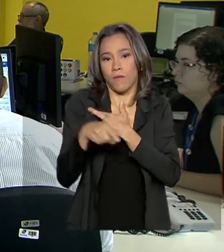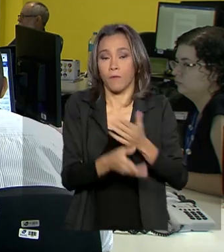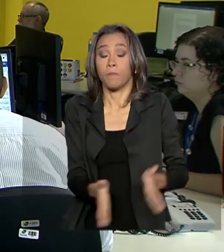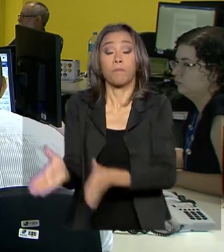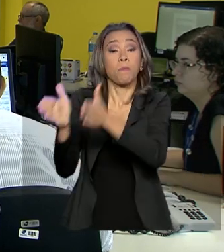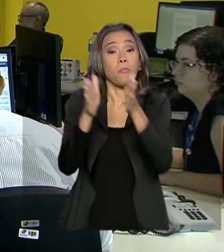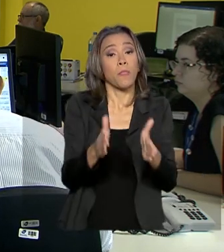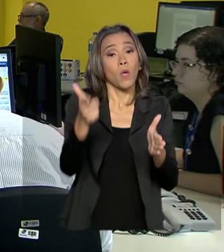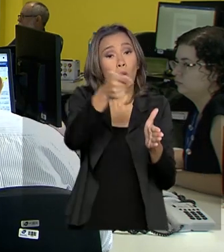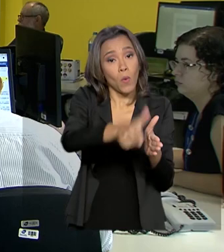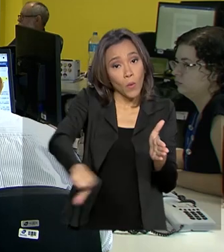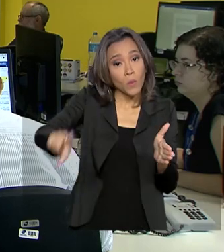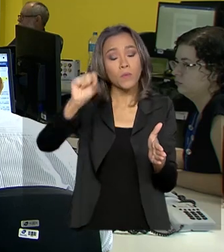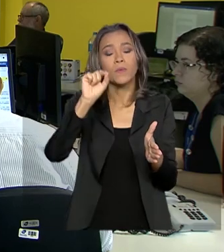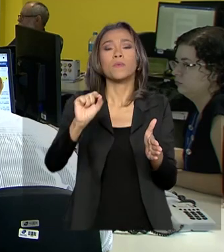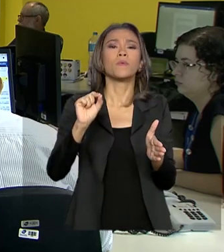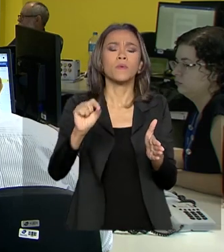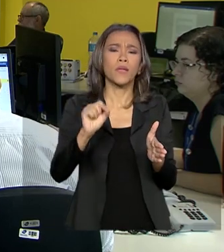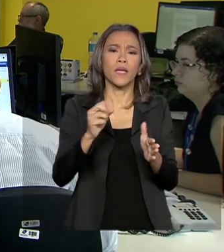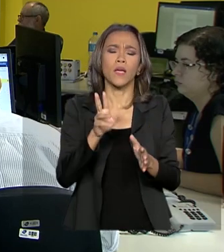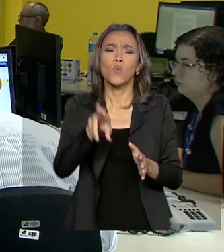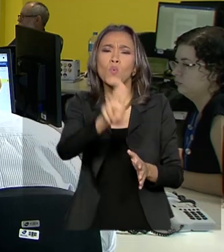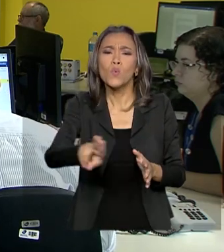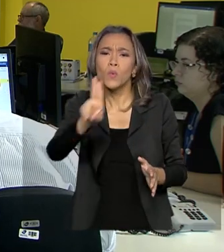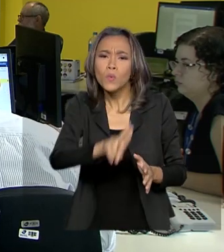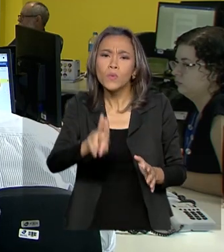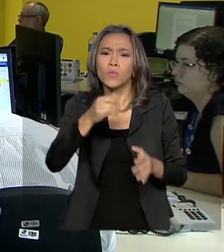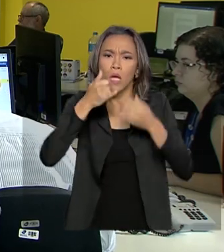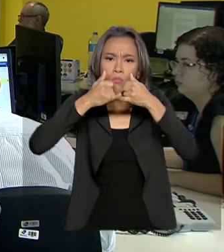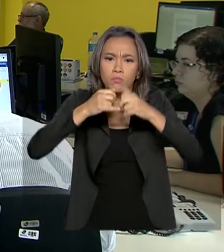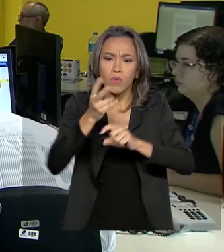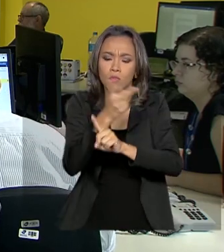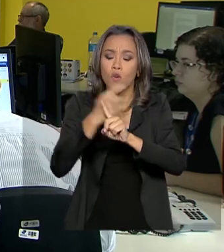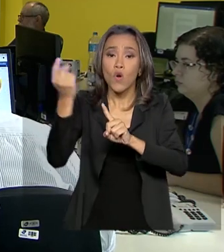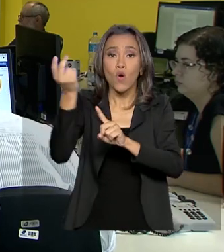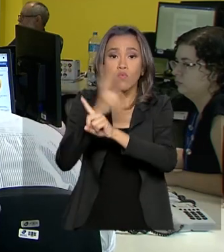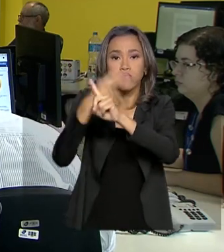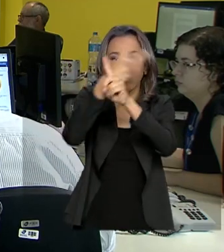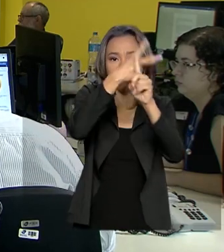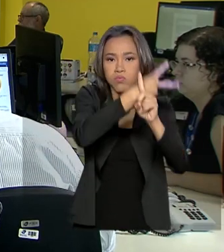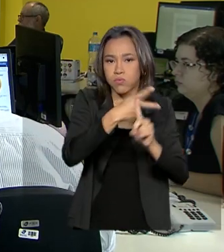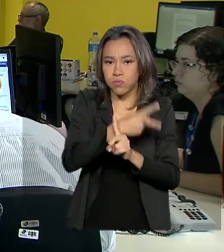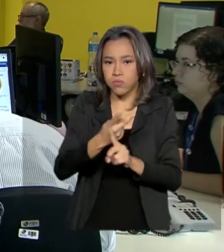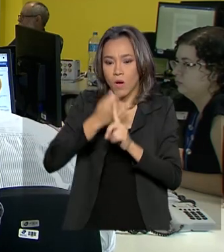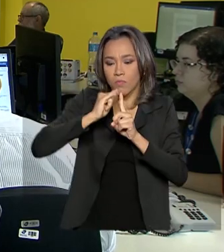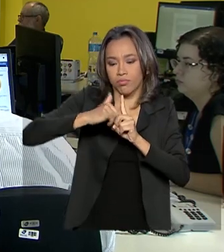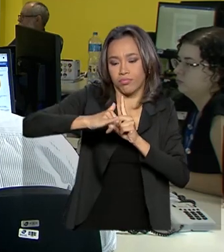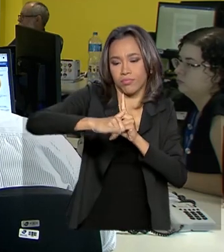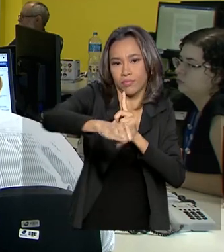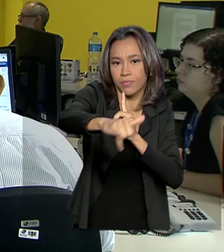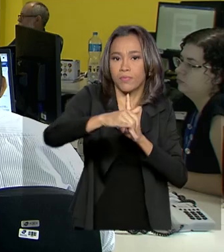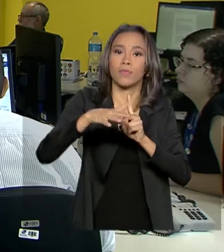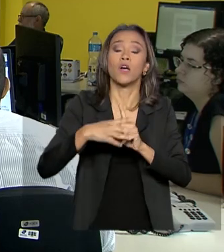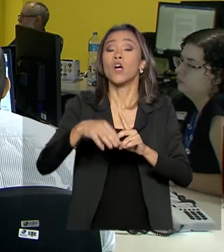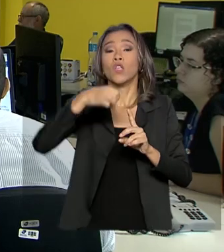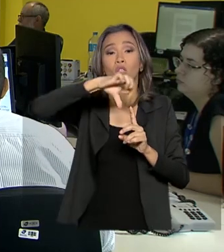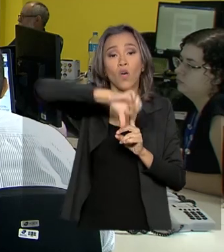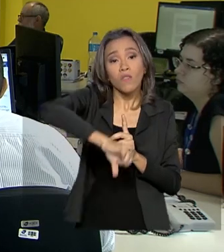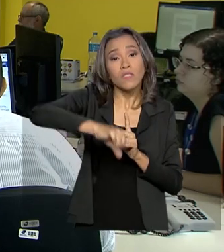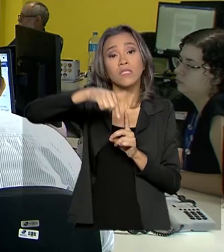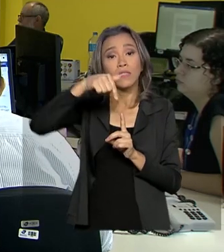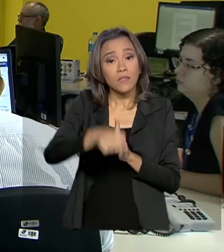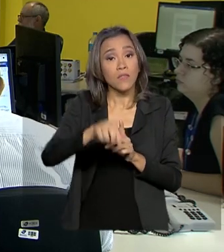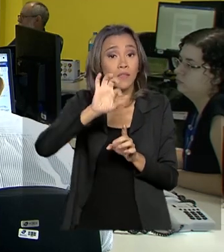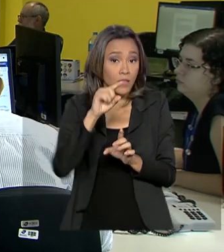energética foi a ampliação da geração eólica. O incremento em 2019 foi de 971 megawatts, maior